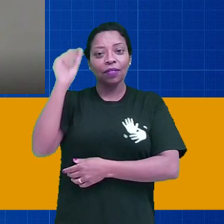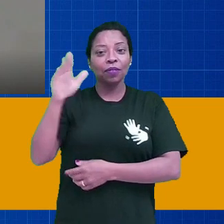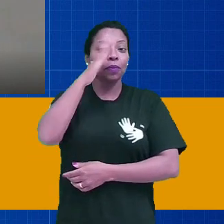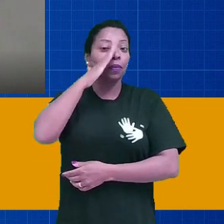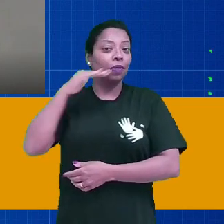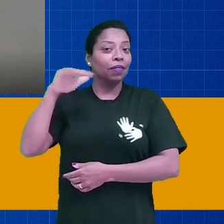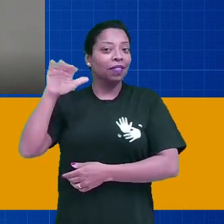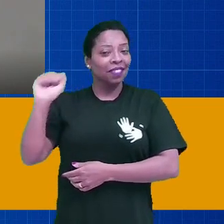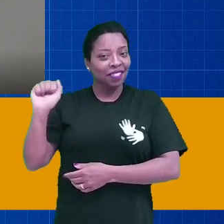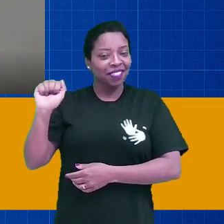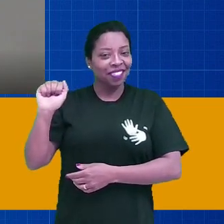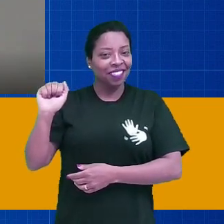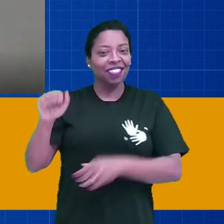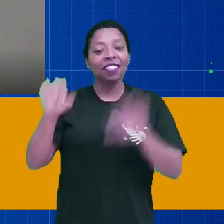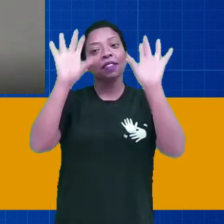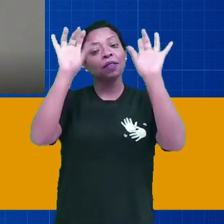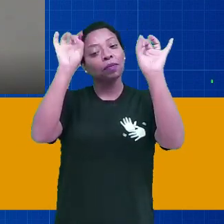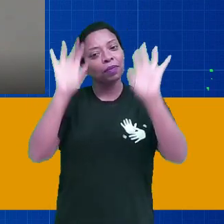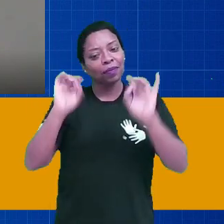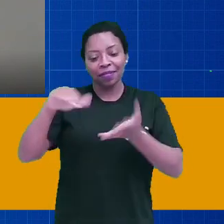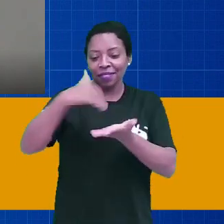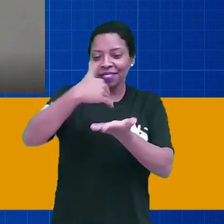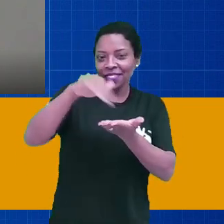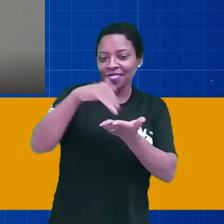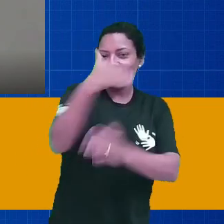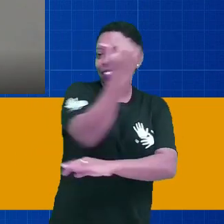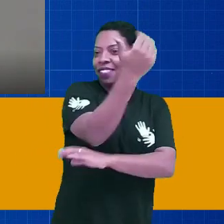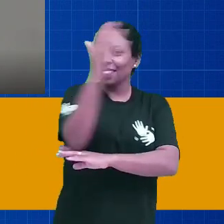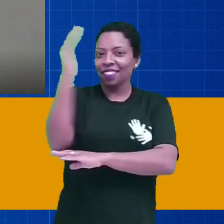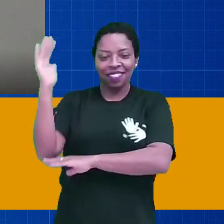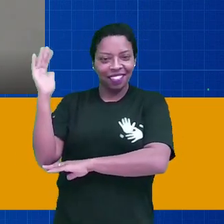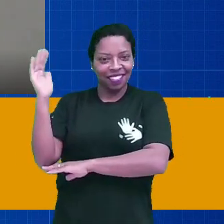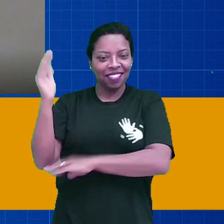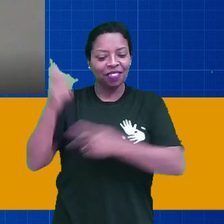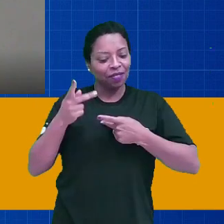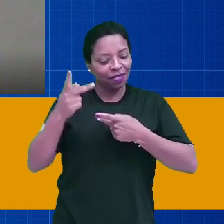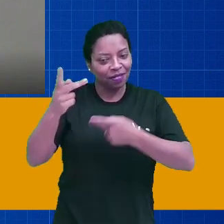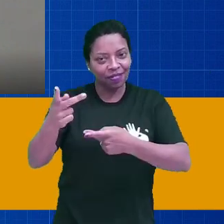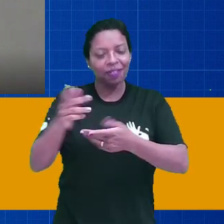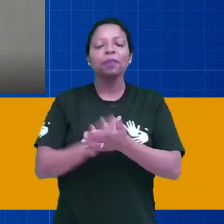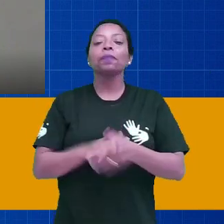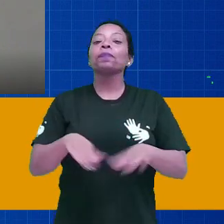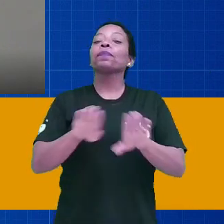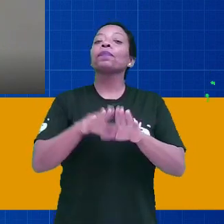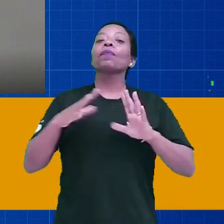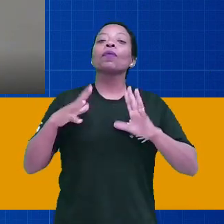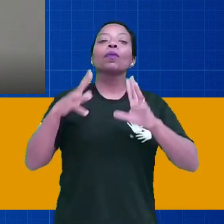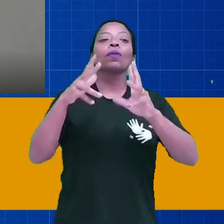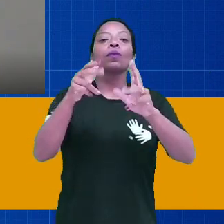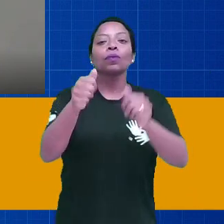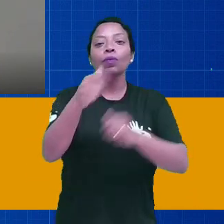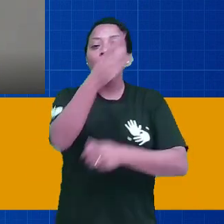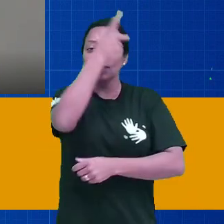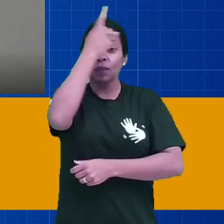Araucária, né, em especial aí a Secretaria Municipal do Meio Ambiente, né, e todas que estão